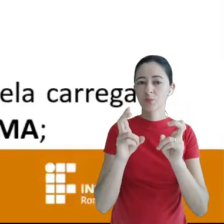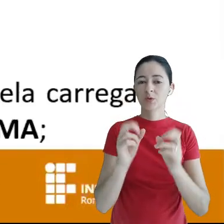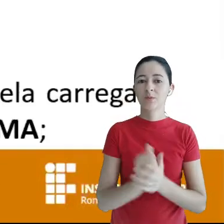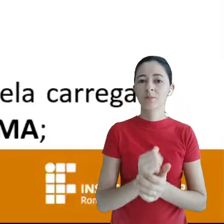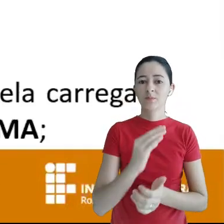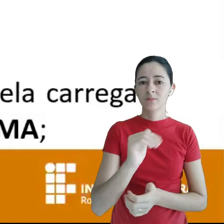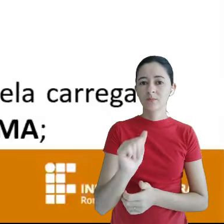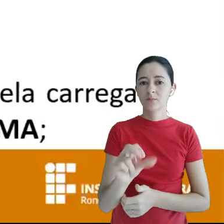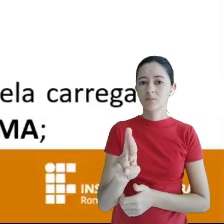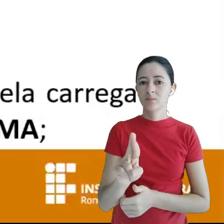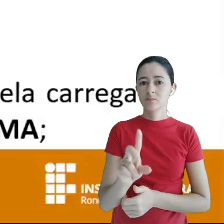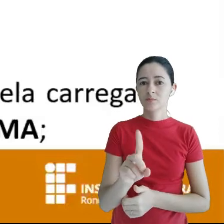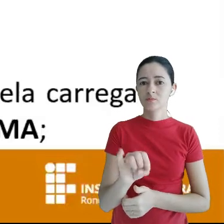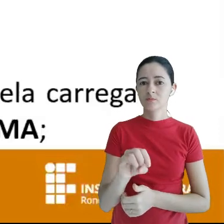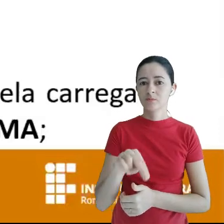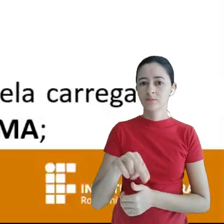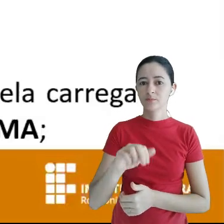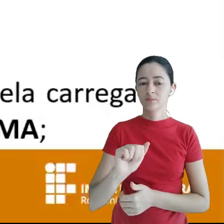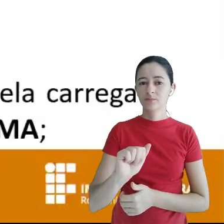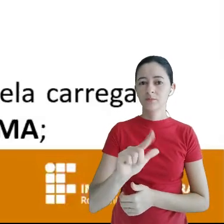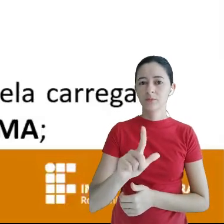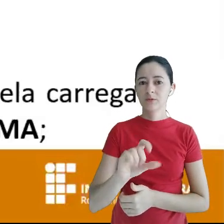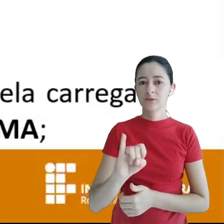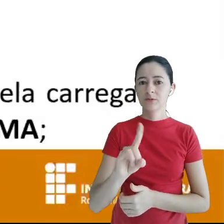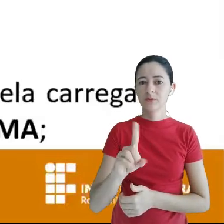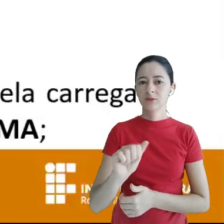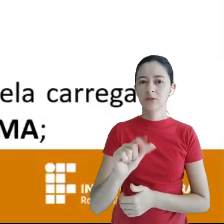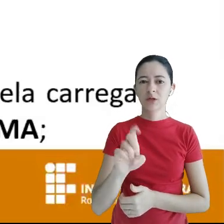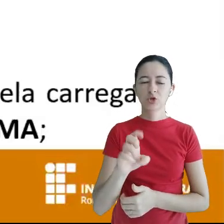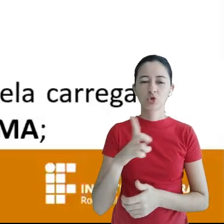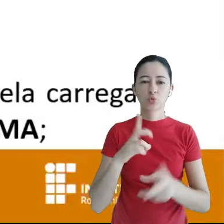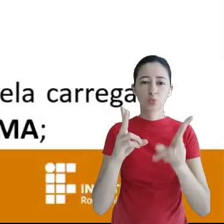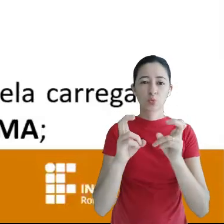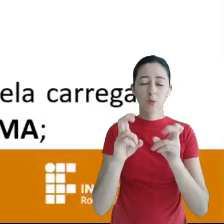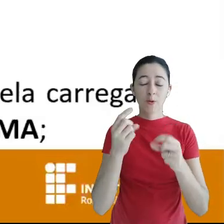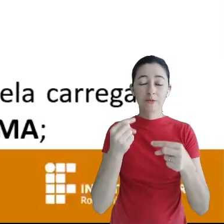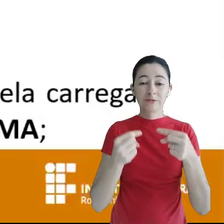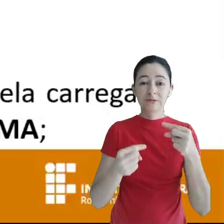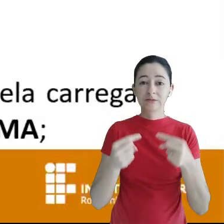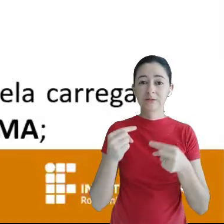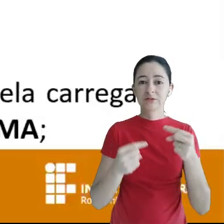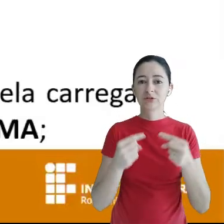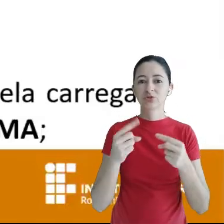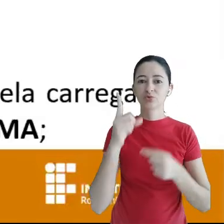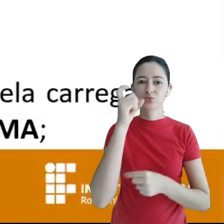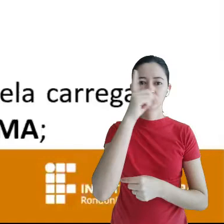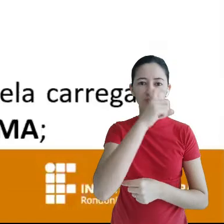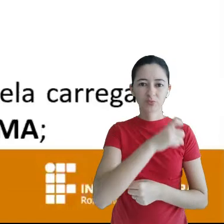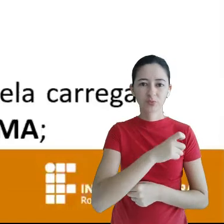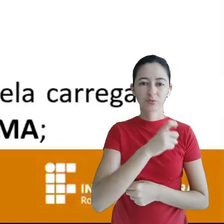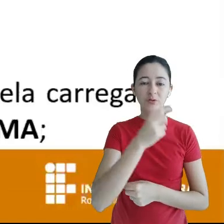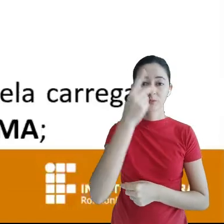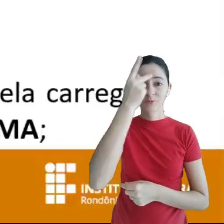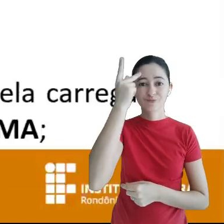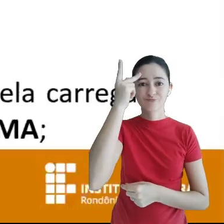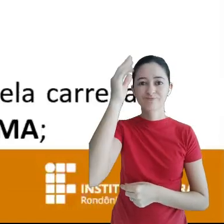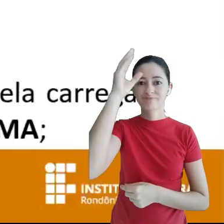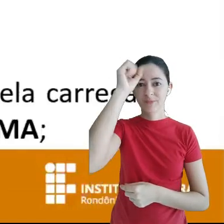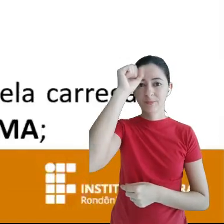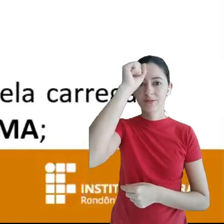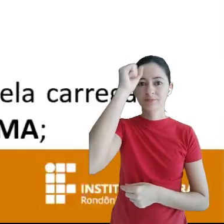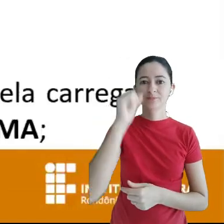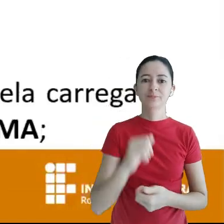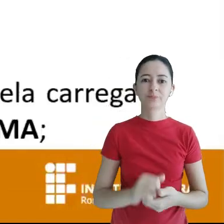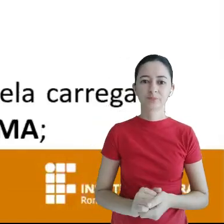mais polêmicos aí. Polêmicos não, né? É o que dá mais trabalho para as pessoas aprenderem.